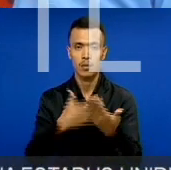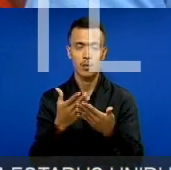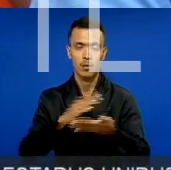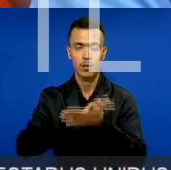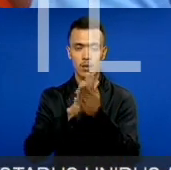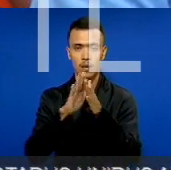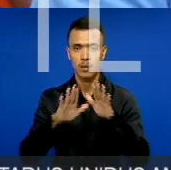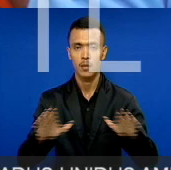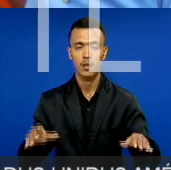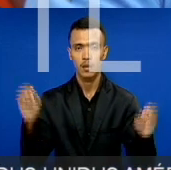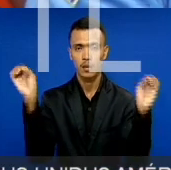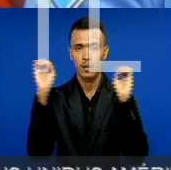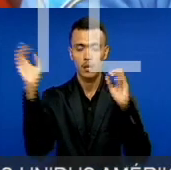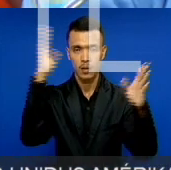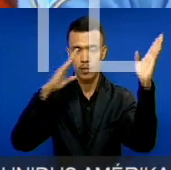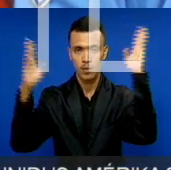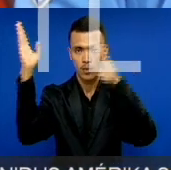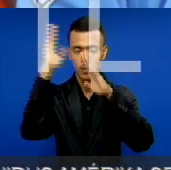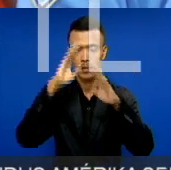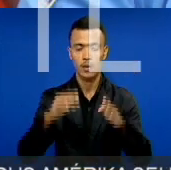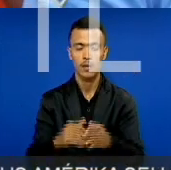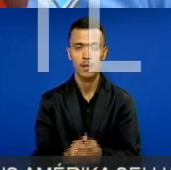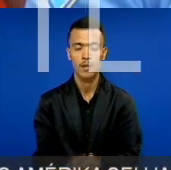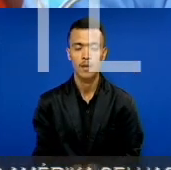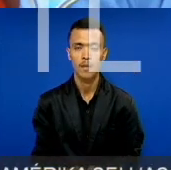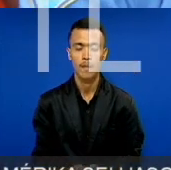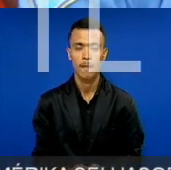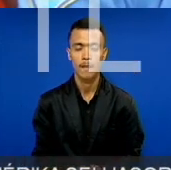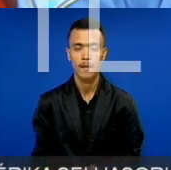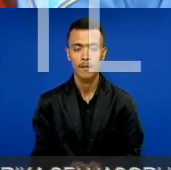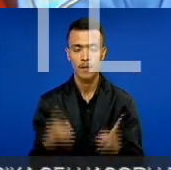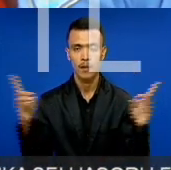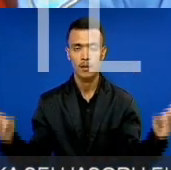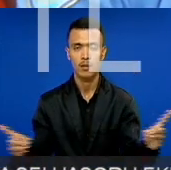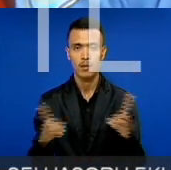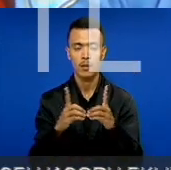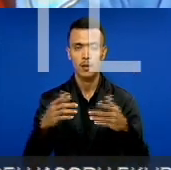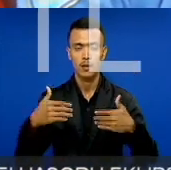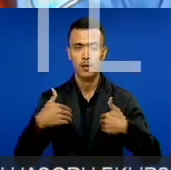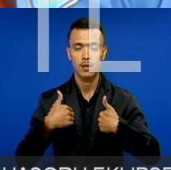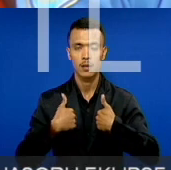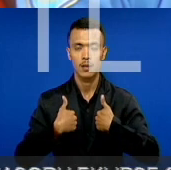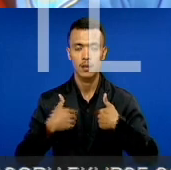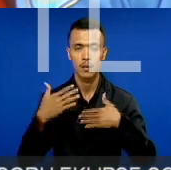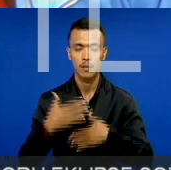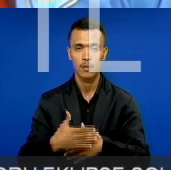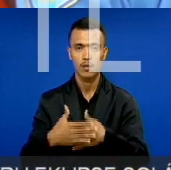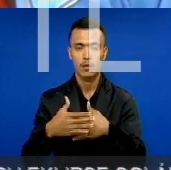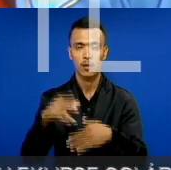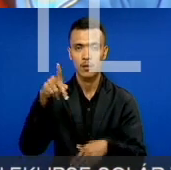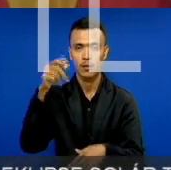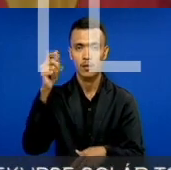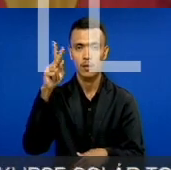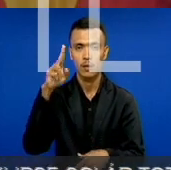ia perturbação rumah dalam, lá ia crime rumah nebe, maka acontece ia proceso pasca